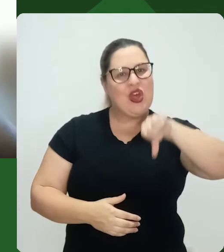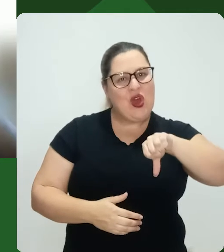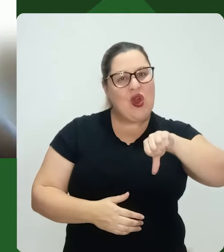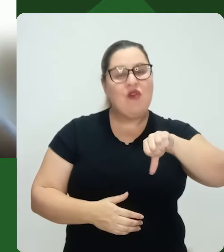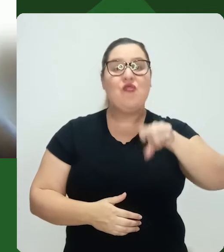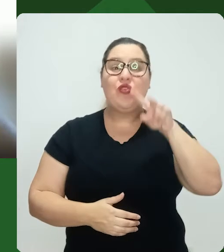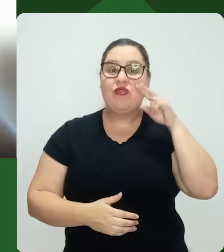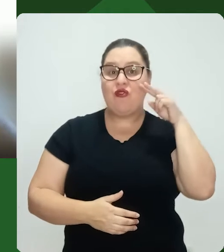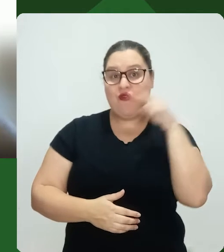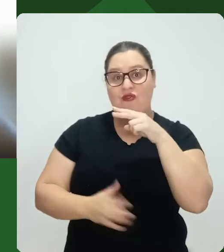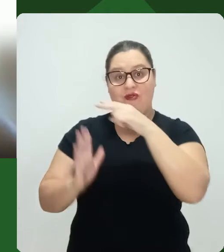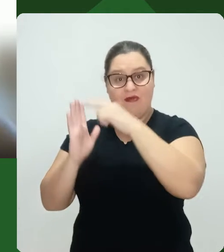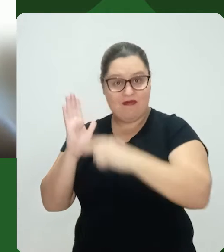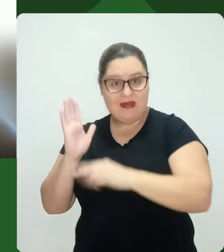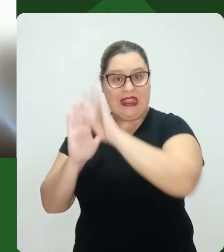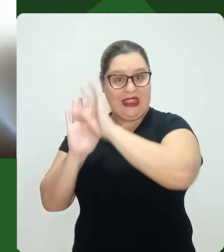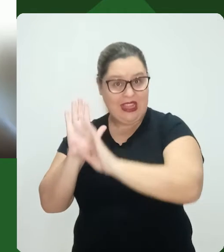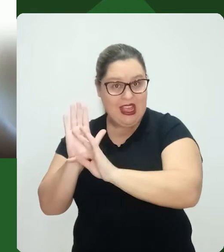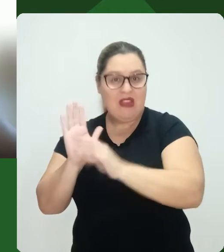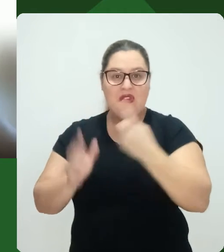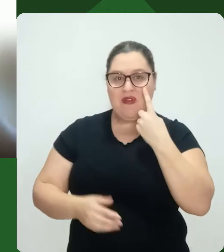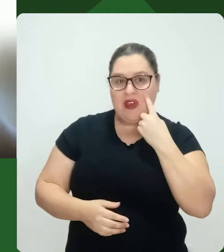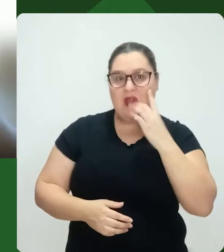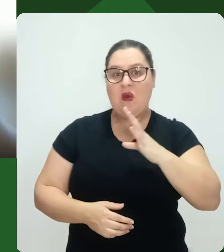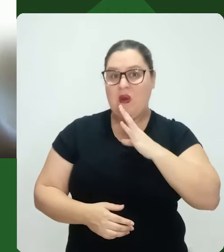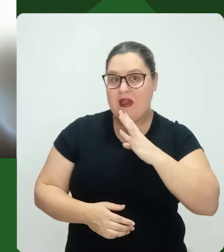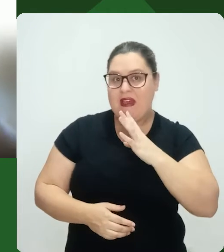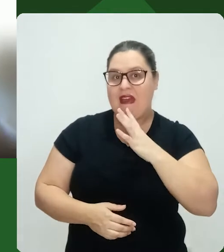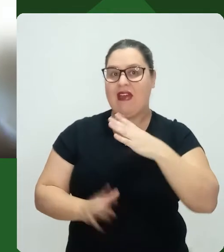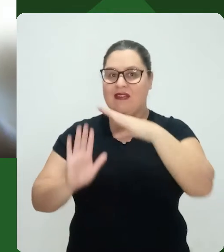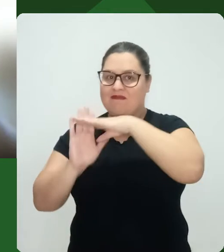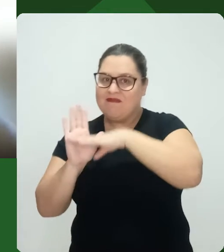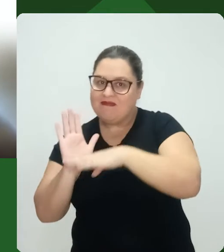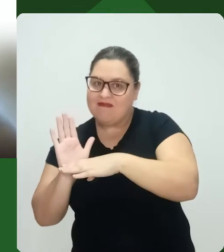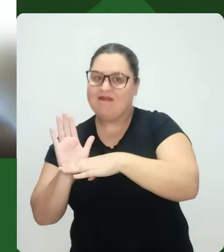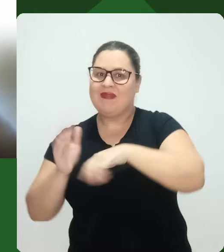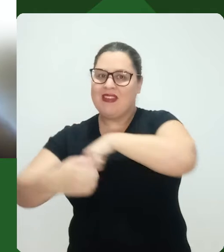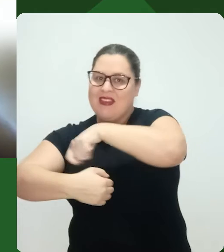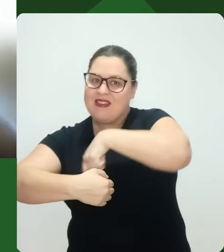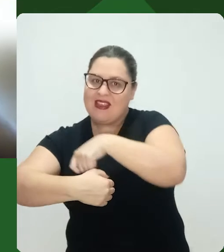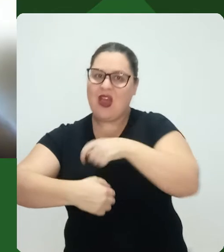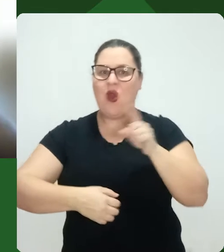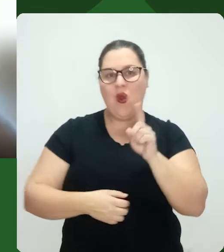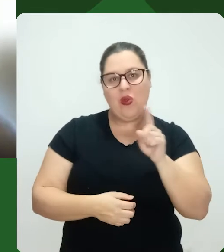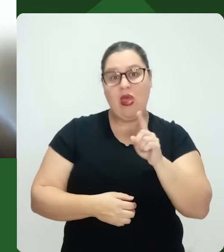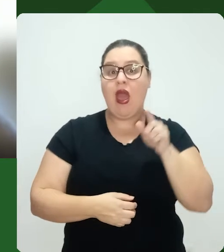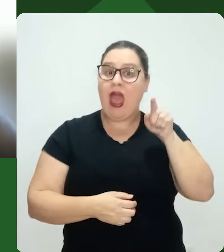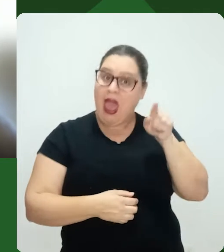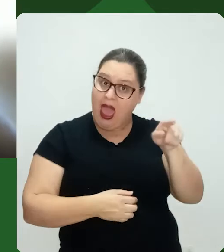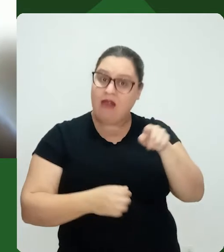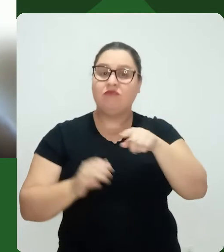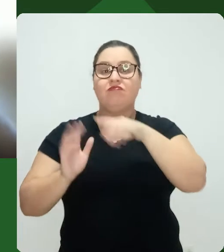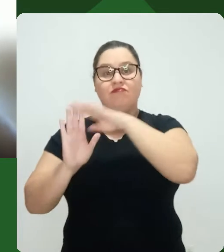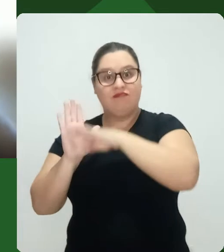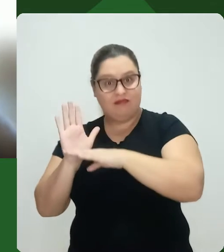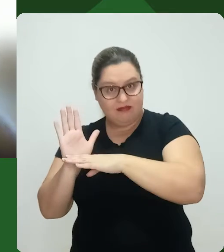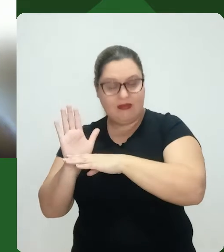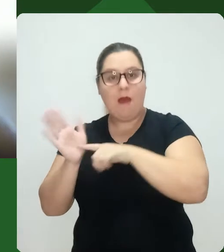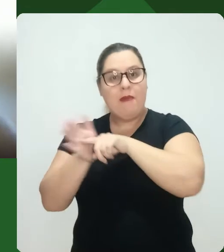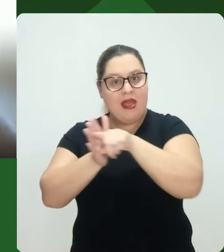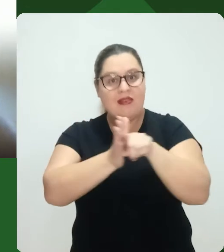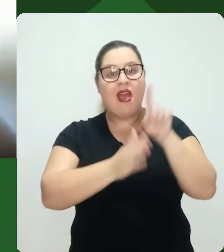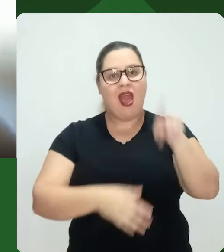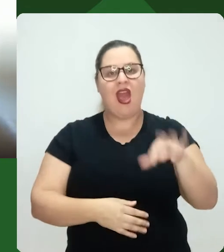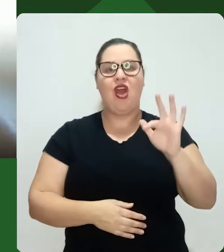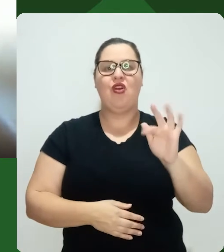no texto e vão ver se vocês conhecem essa receita, se é exatamente assim, se conhece por outro nome. Vocês estão diante de uma